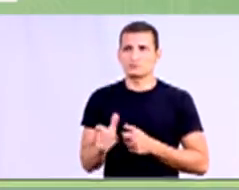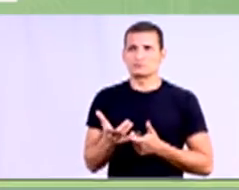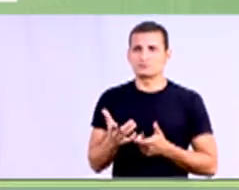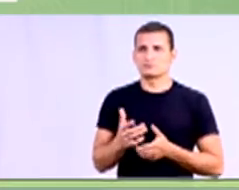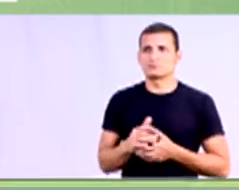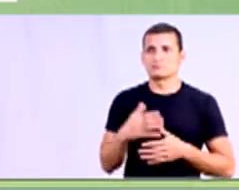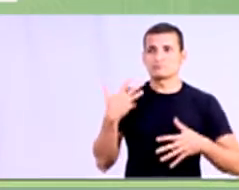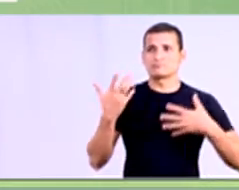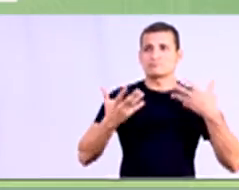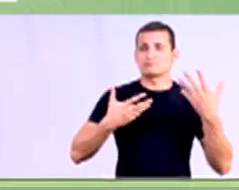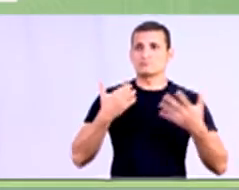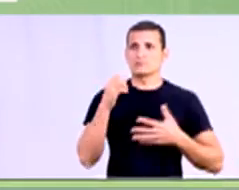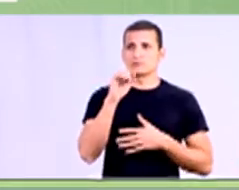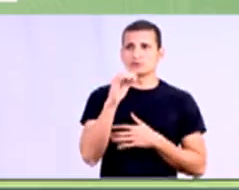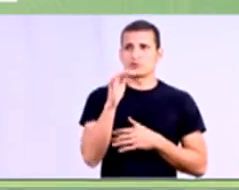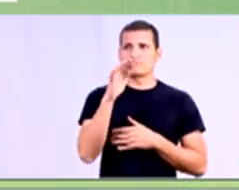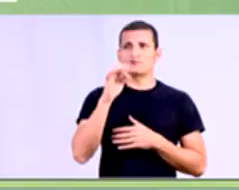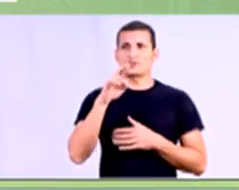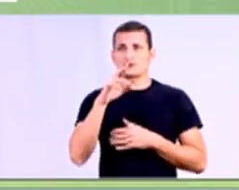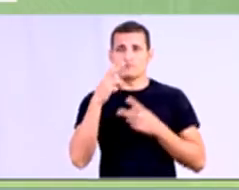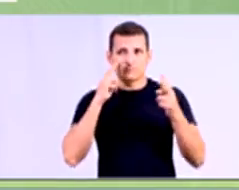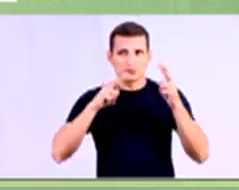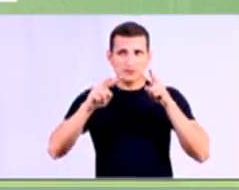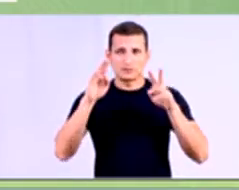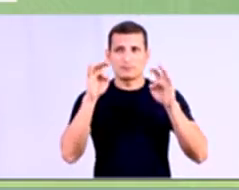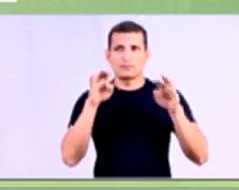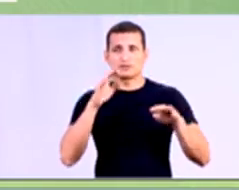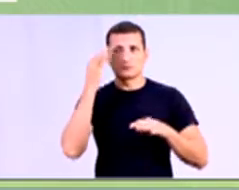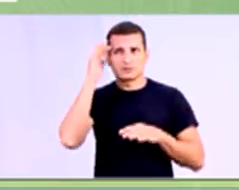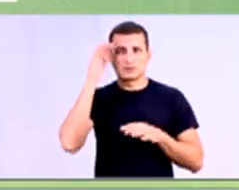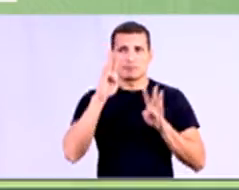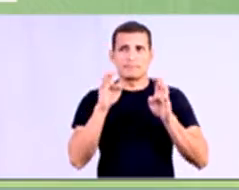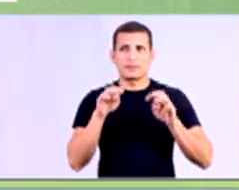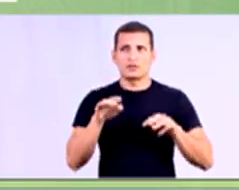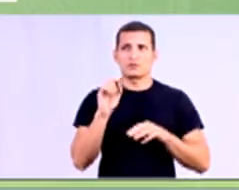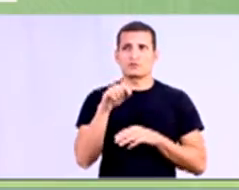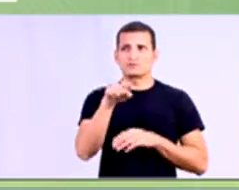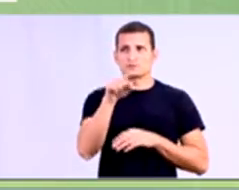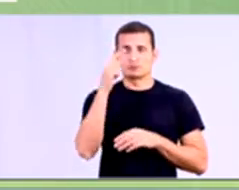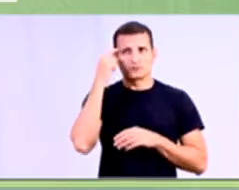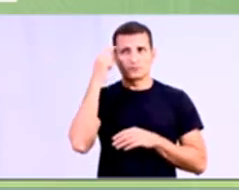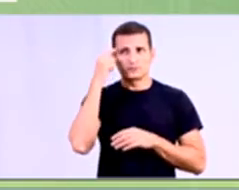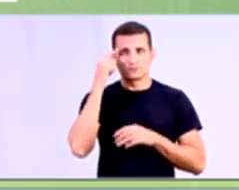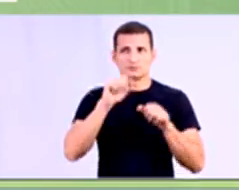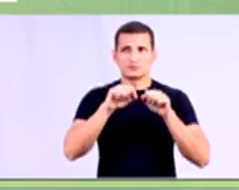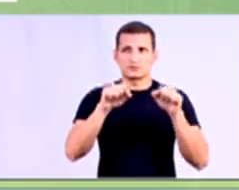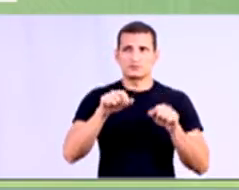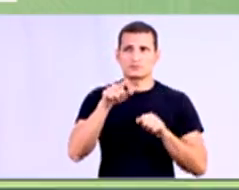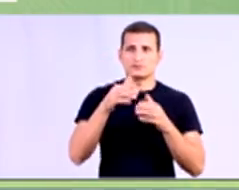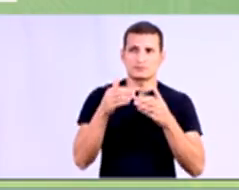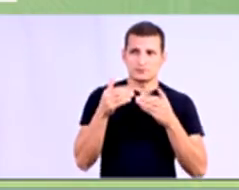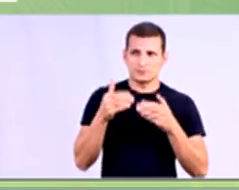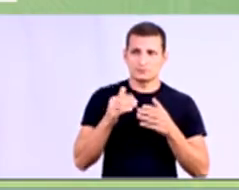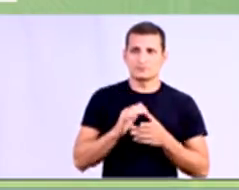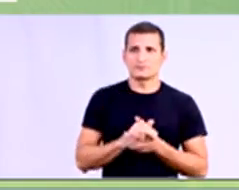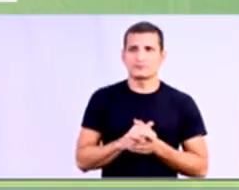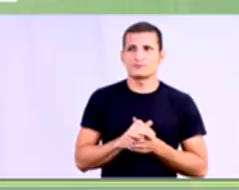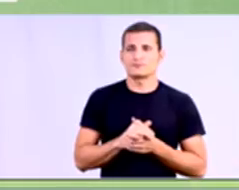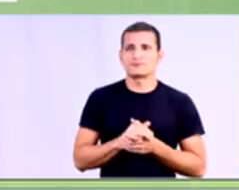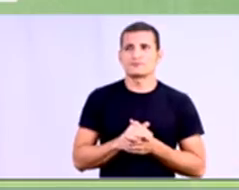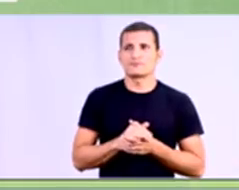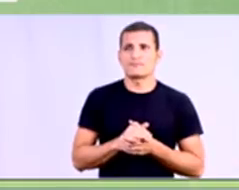software, né? Ele consegue fazer o cliente visualizar bem e entender bem o que você está pensando do sistema que ele está pedindo.